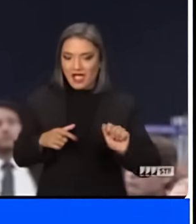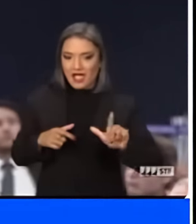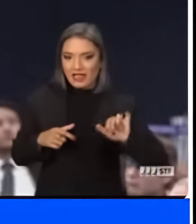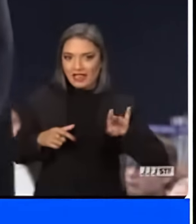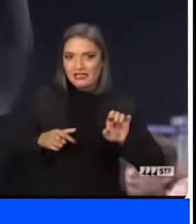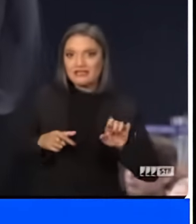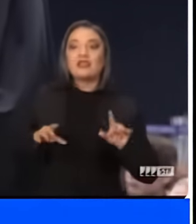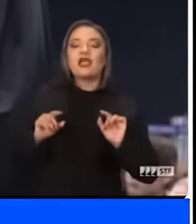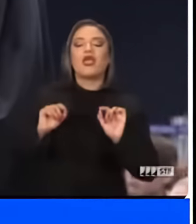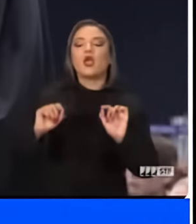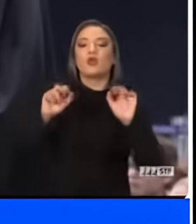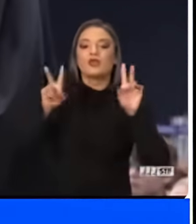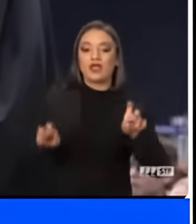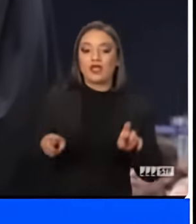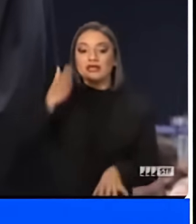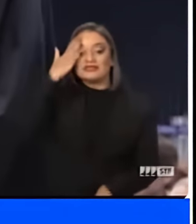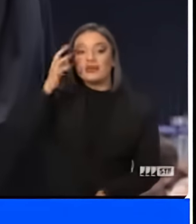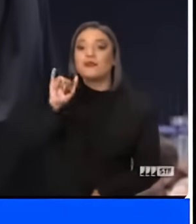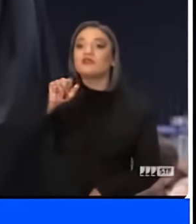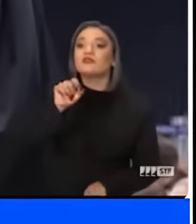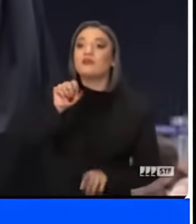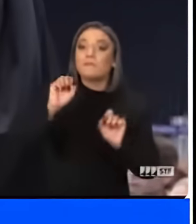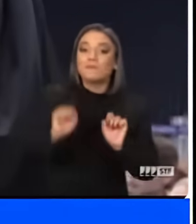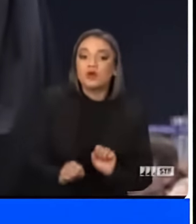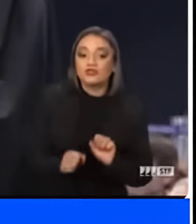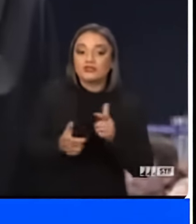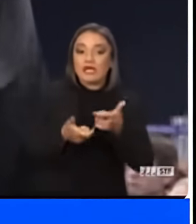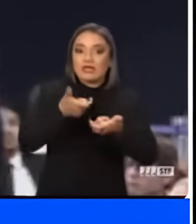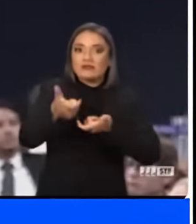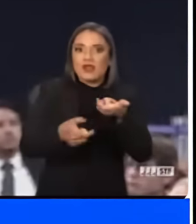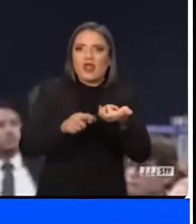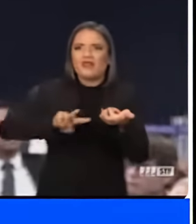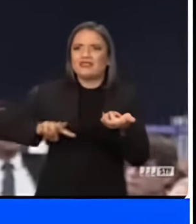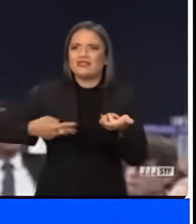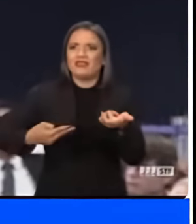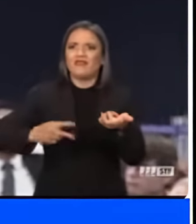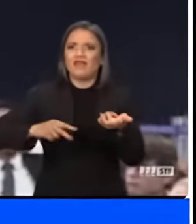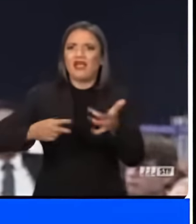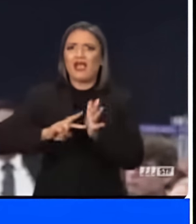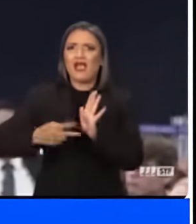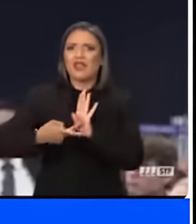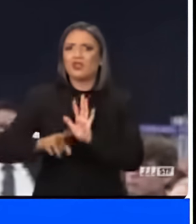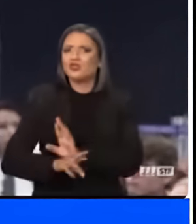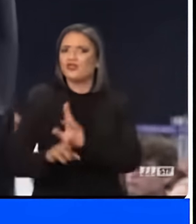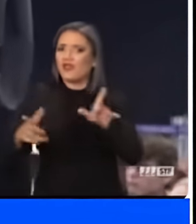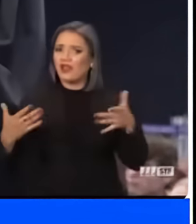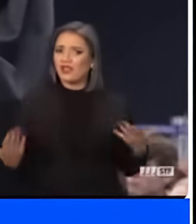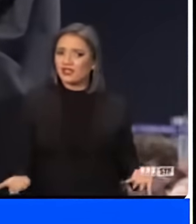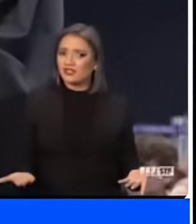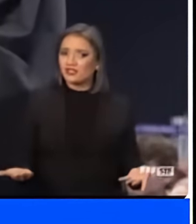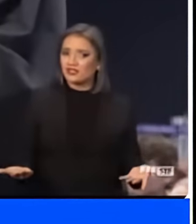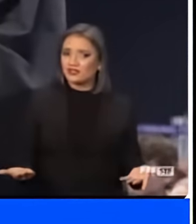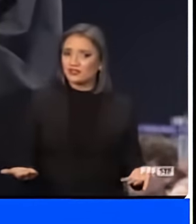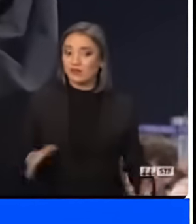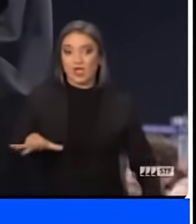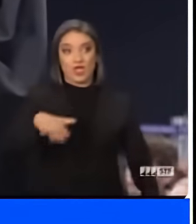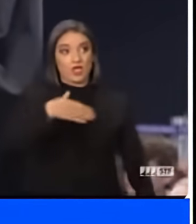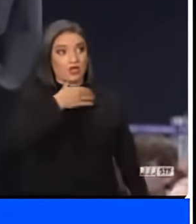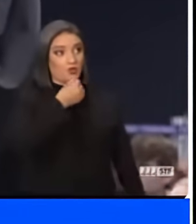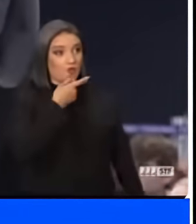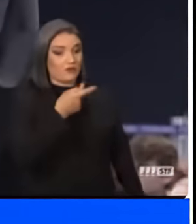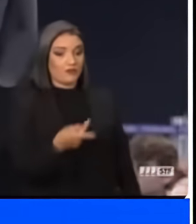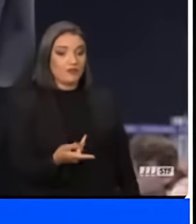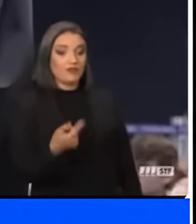Alice, é saber se o senhor pode fazer as palavras dizerem coisas diferentes. A questão, replicou Humpty Dumpty,